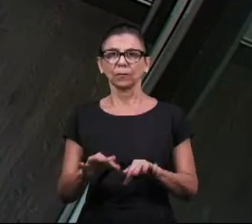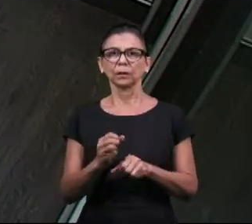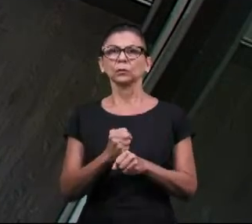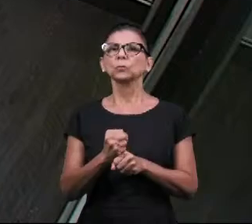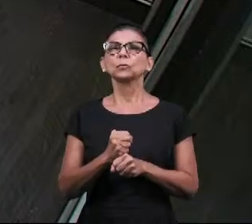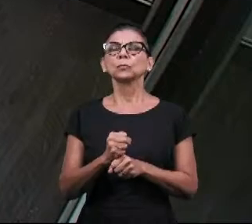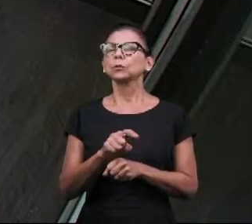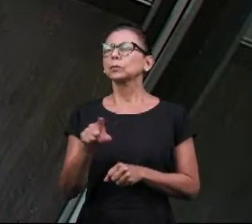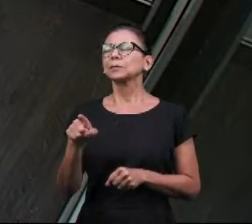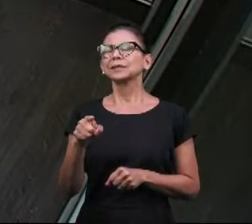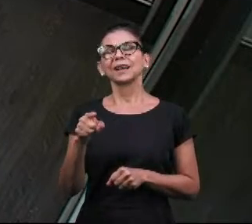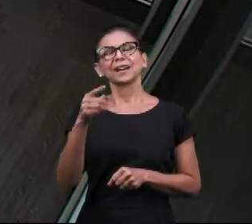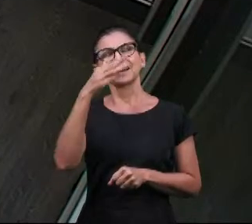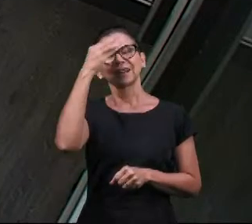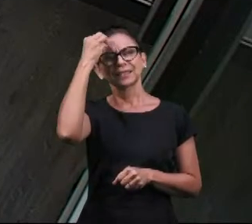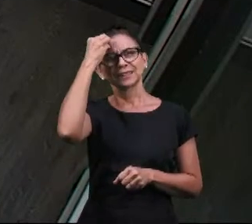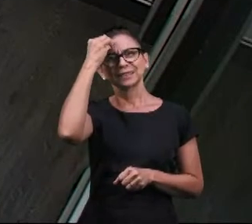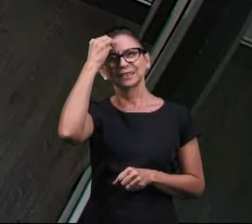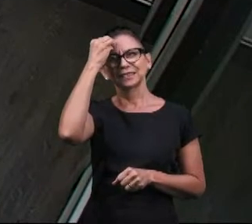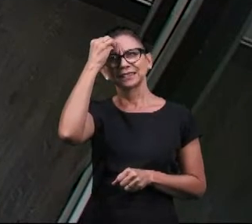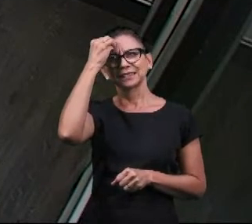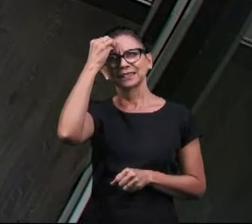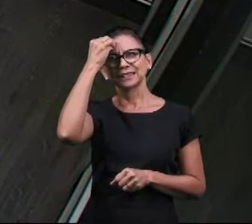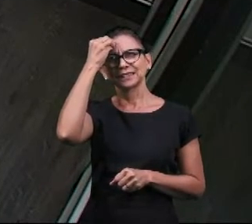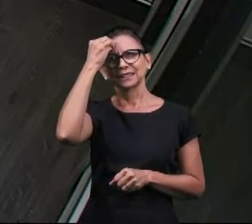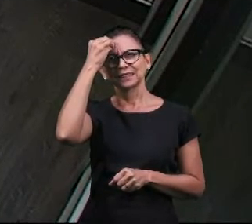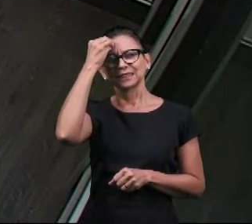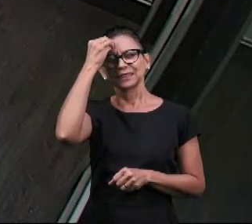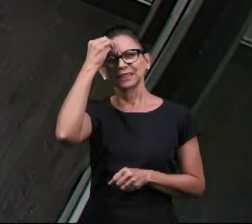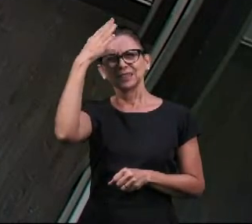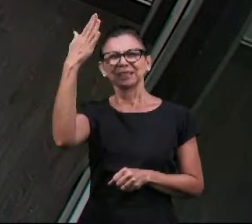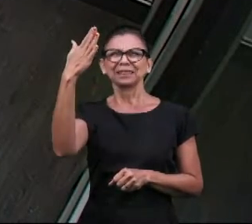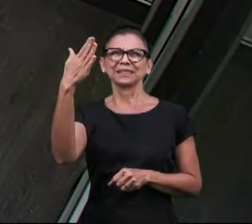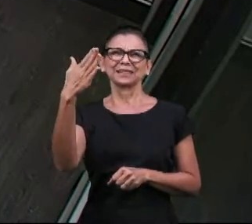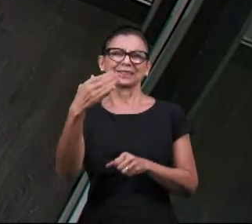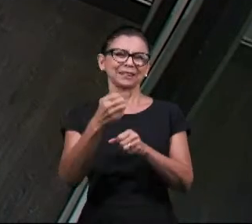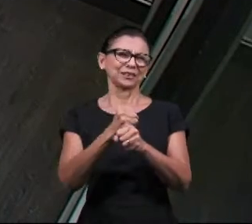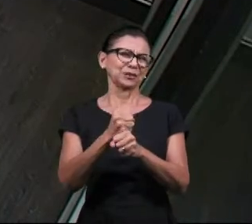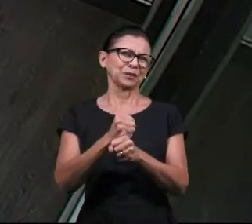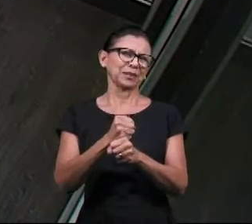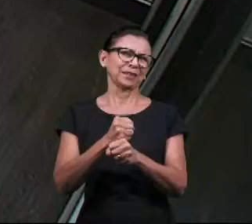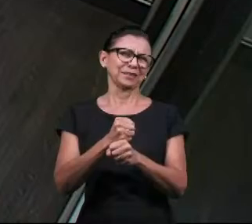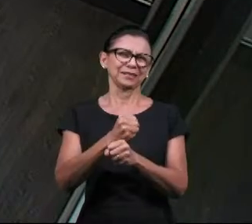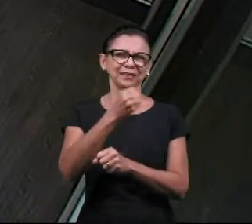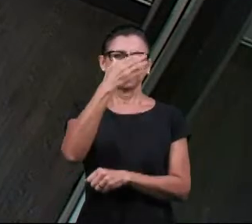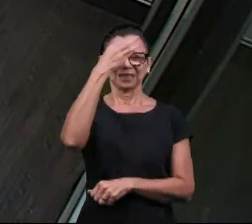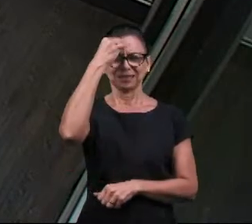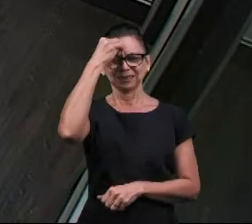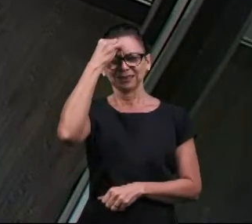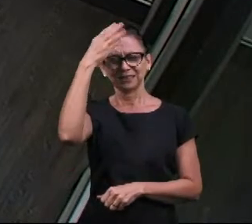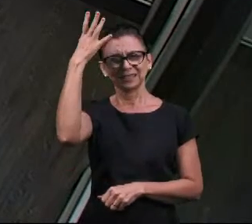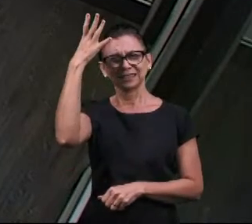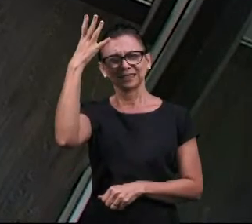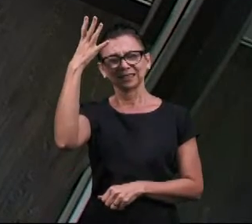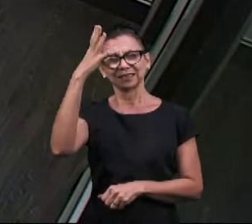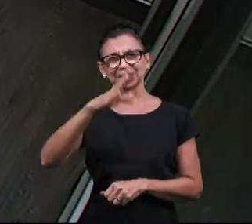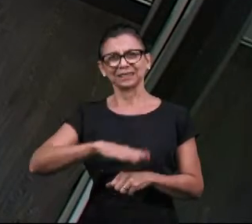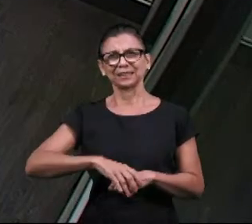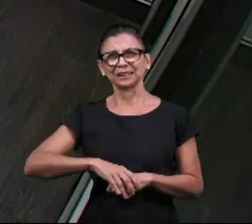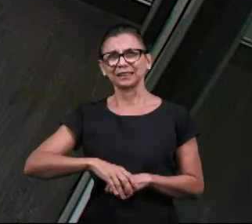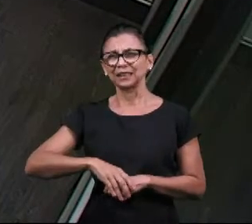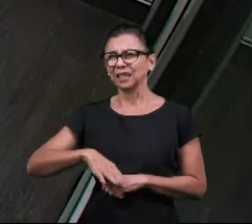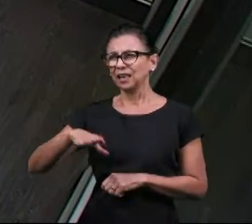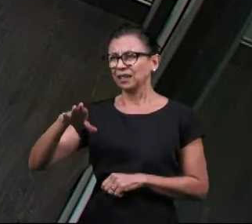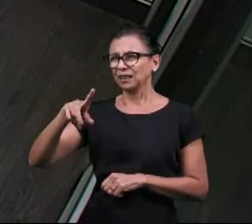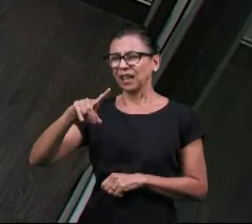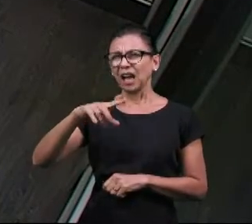não me lembro do ano. O senhor é muito bom com as datas, não, né? Não sou bom com datas, Jorge, mas... Mas tem mais de 10 anos o Manaim? Tem muito mais, tem né? mais de 20